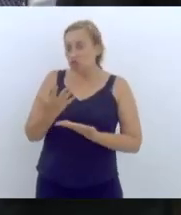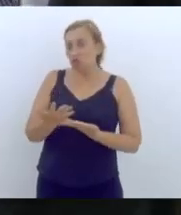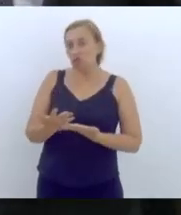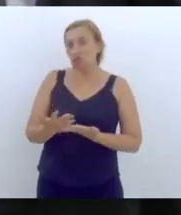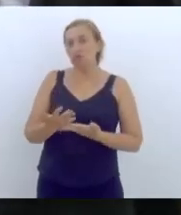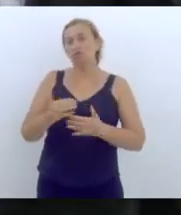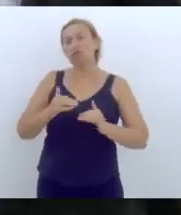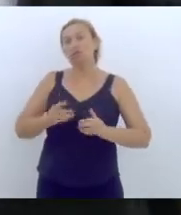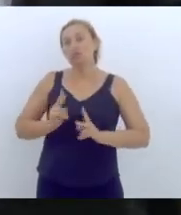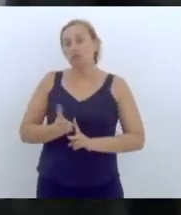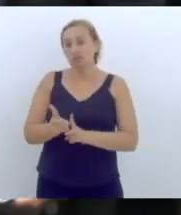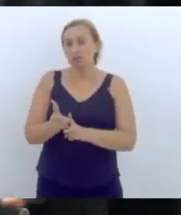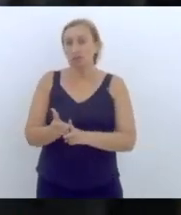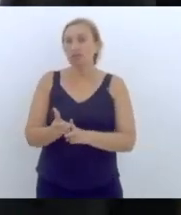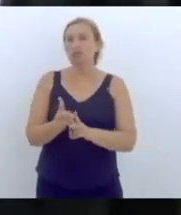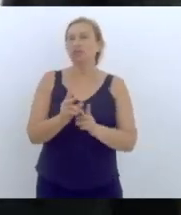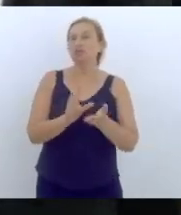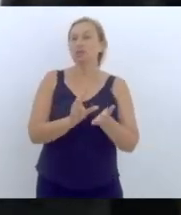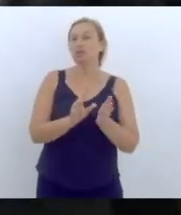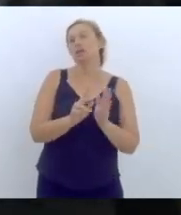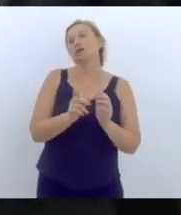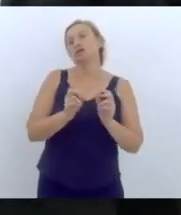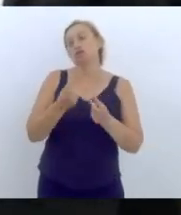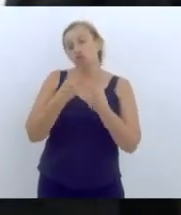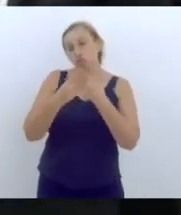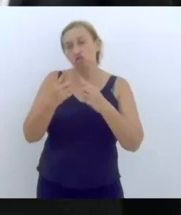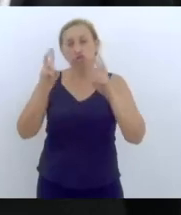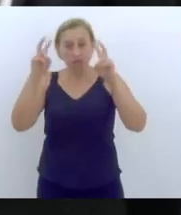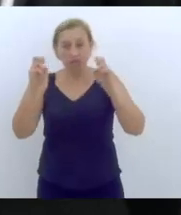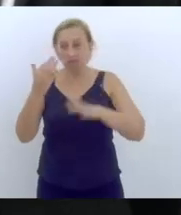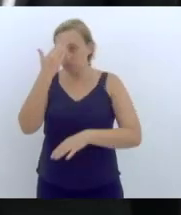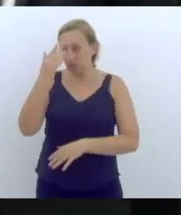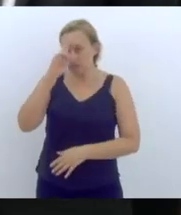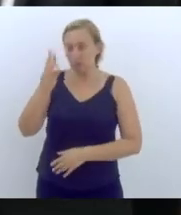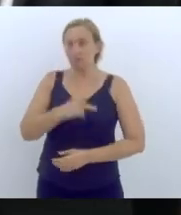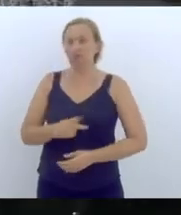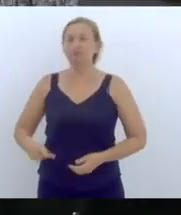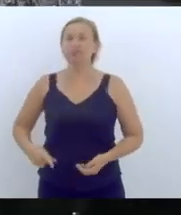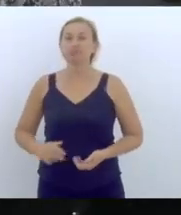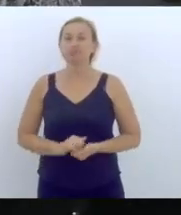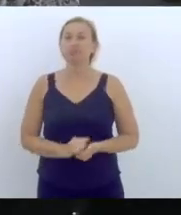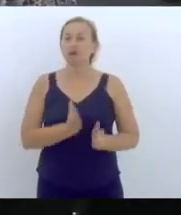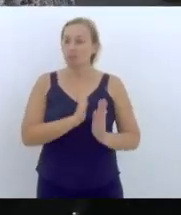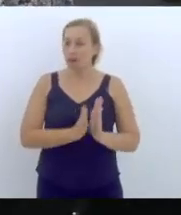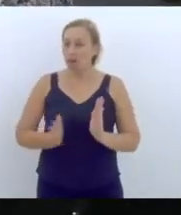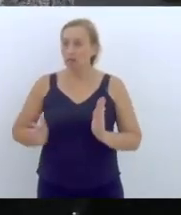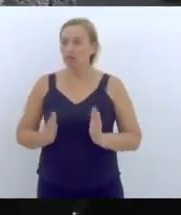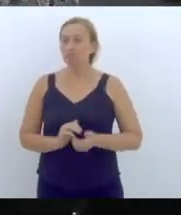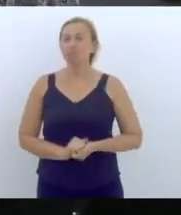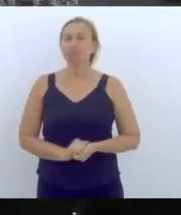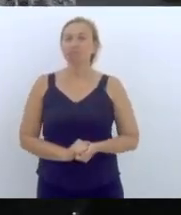dê andamento à pauta e depois a gente possa discutir essas questões de procedimento. Muito obrigado, senhora presidente. Pela ordem, presidente.